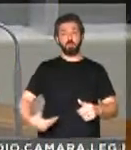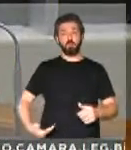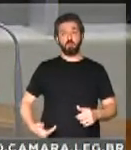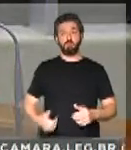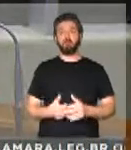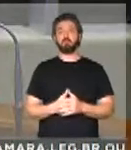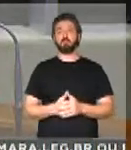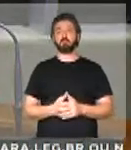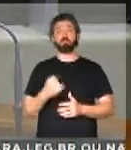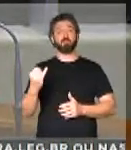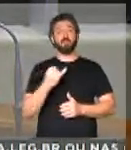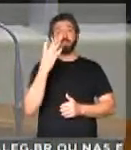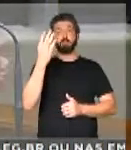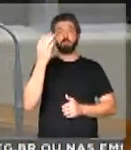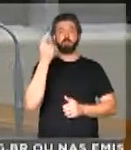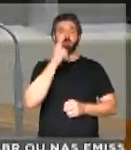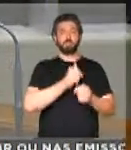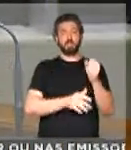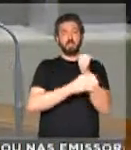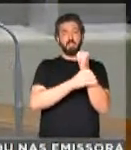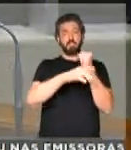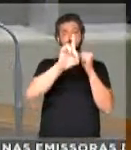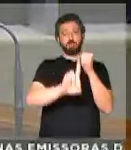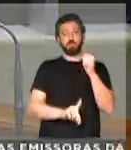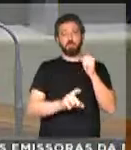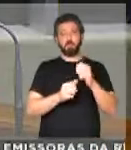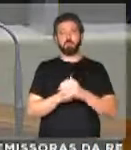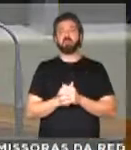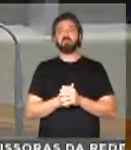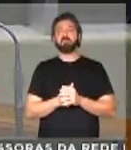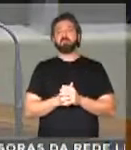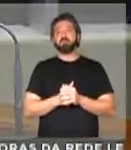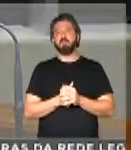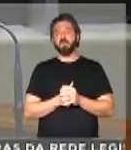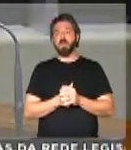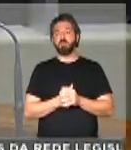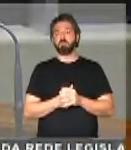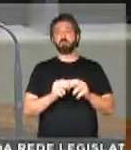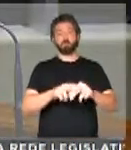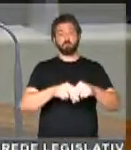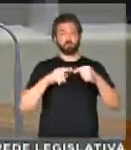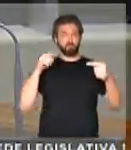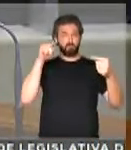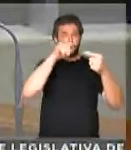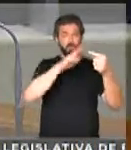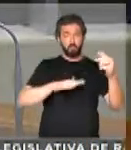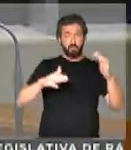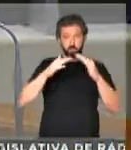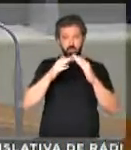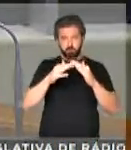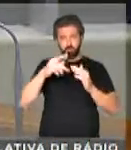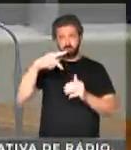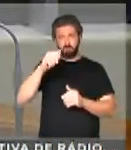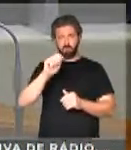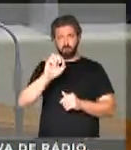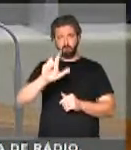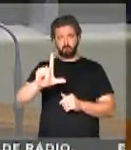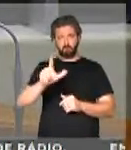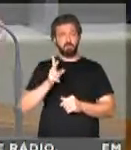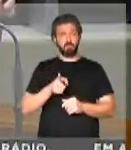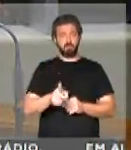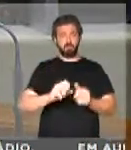públicas importantes de garantia de direitos. Por todos esses motivos, o PSOL